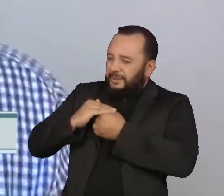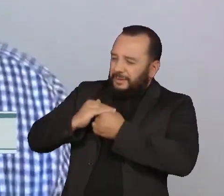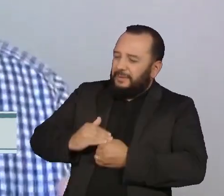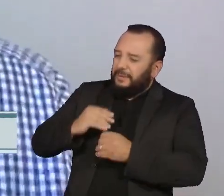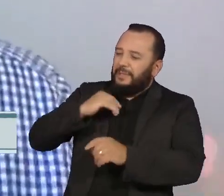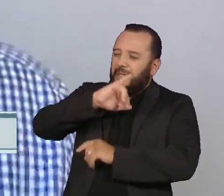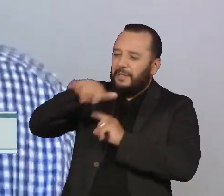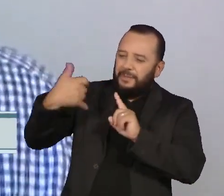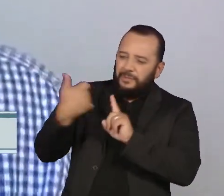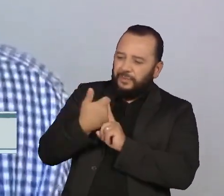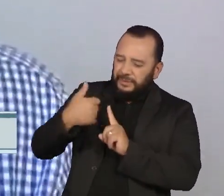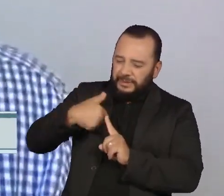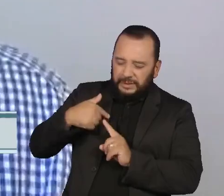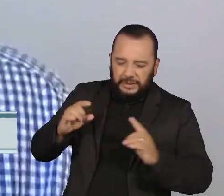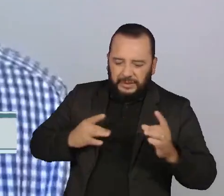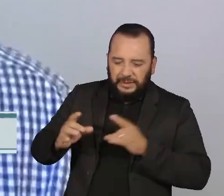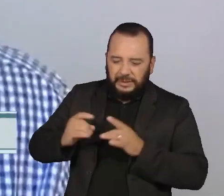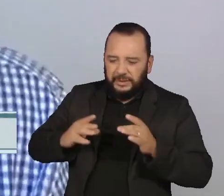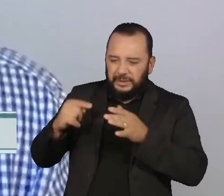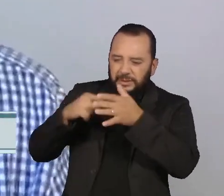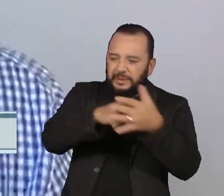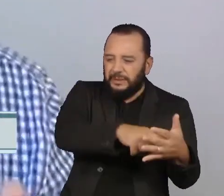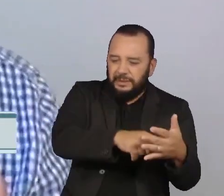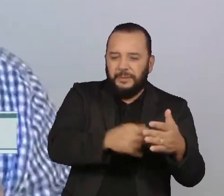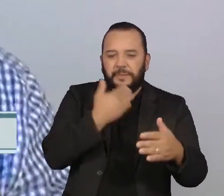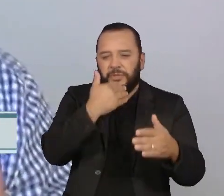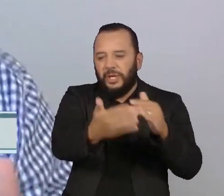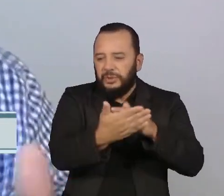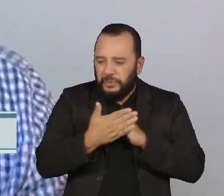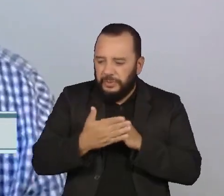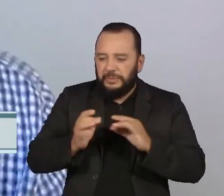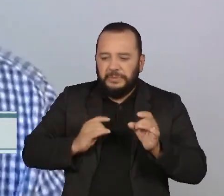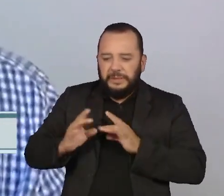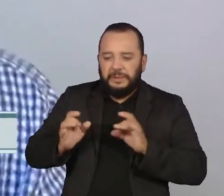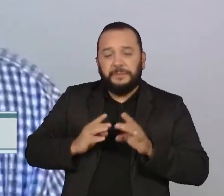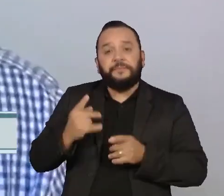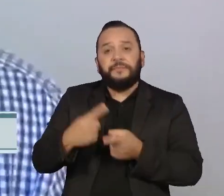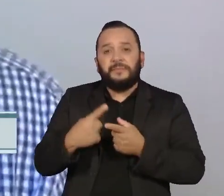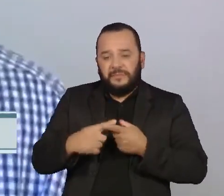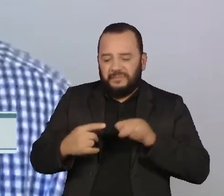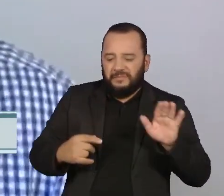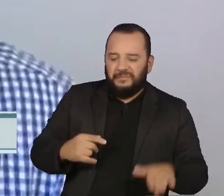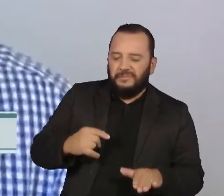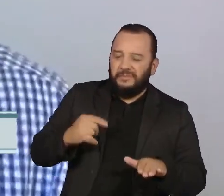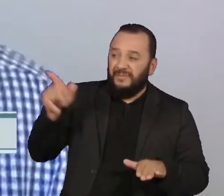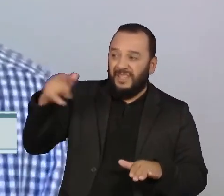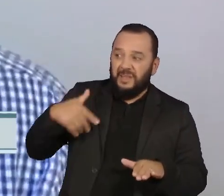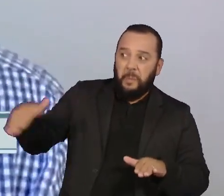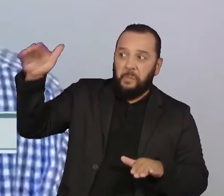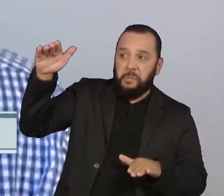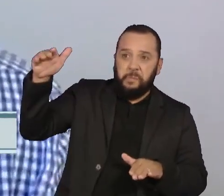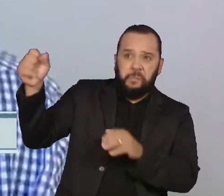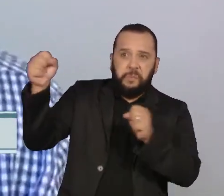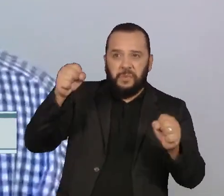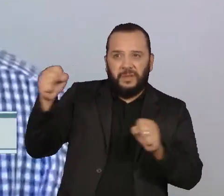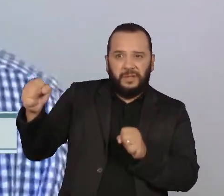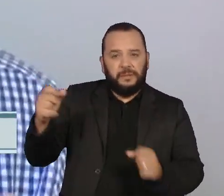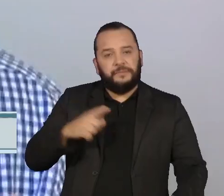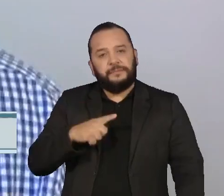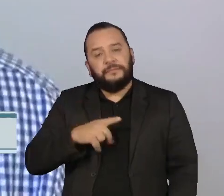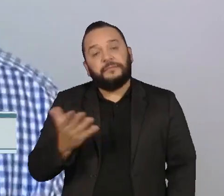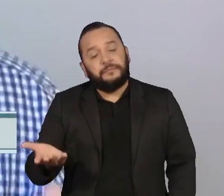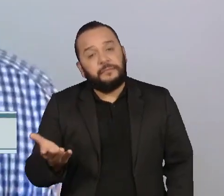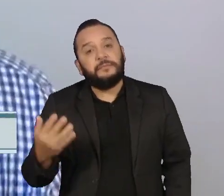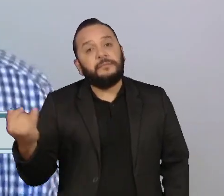têm muito medo de relatar, de pedir ajuda, justamente por essa desigualdade de poder. Então, a ideia também da campanha é